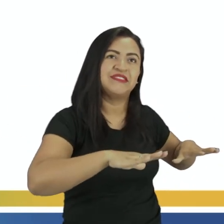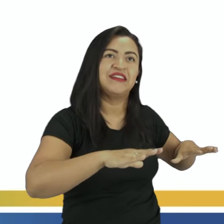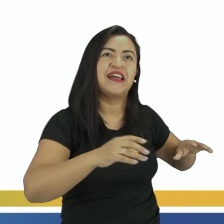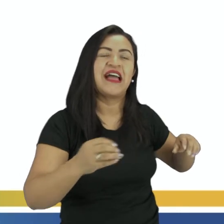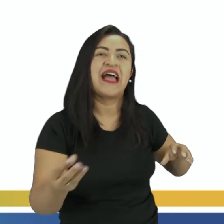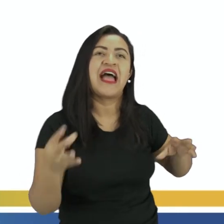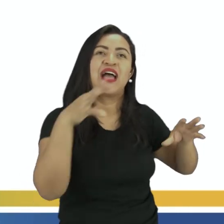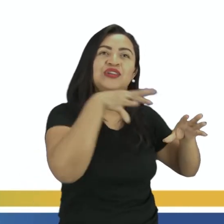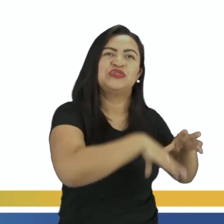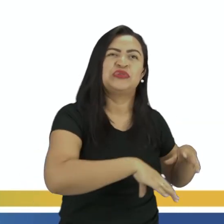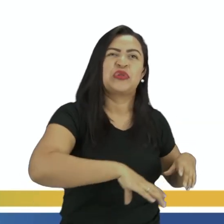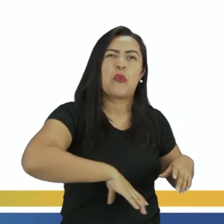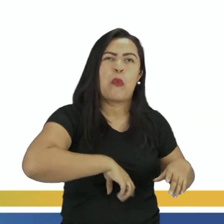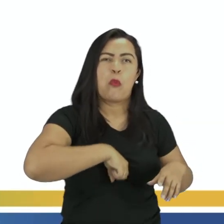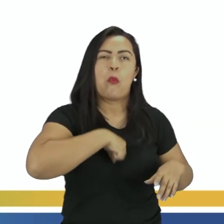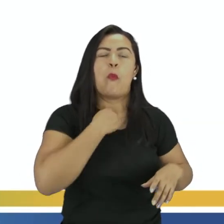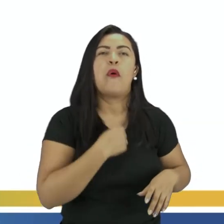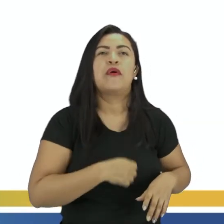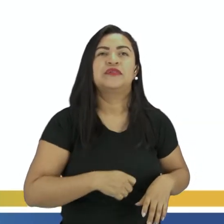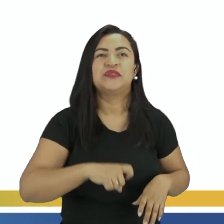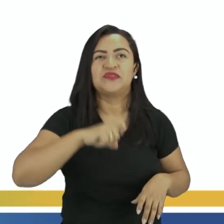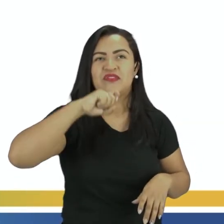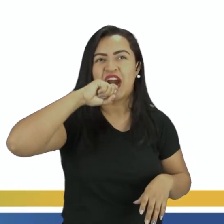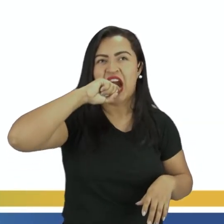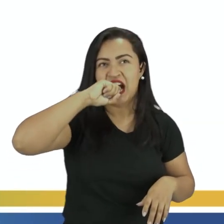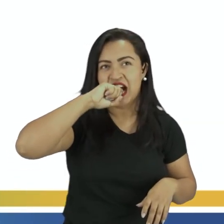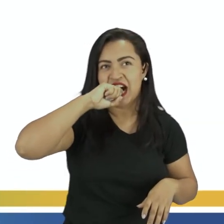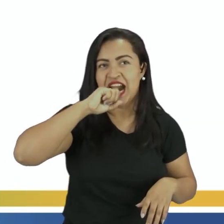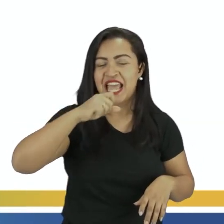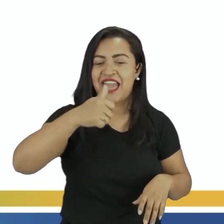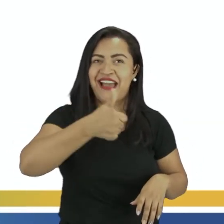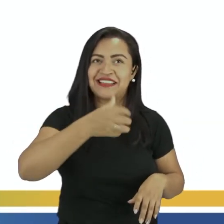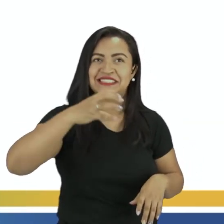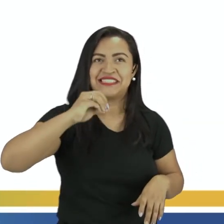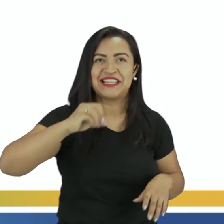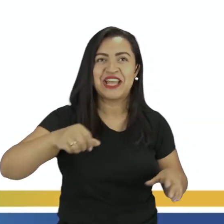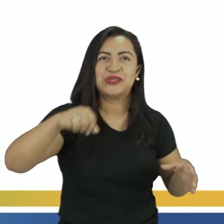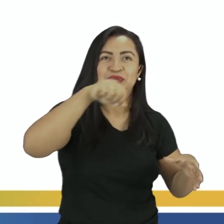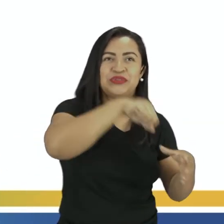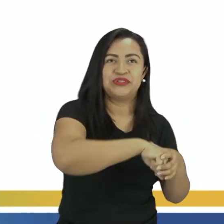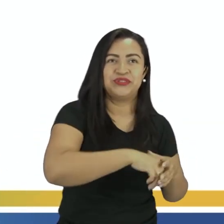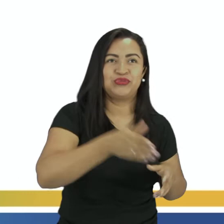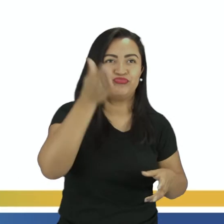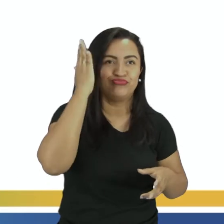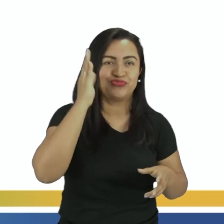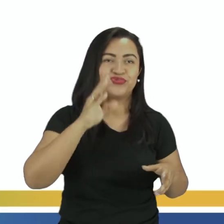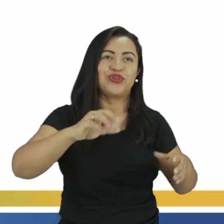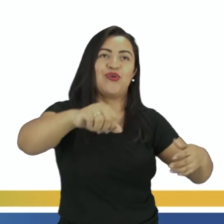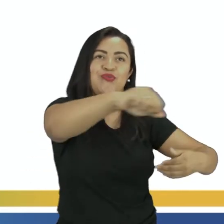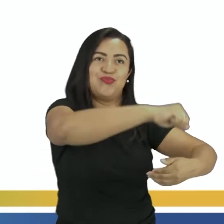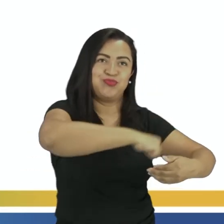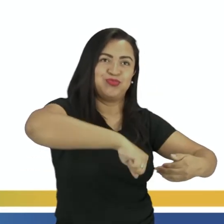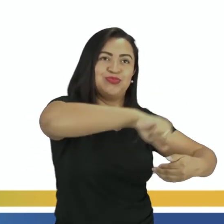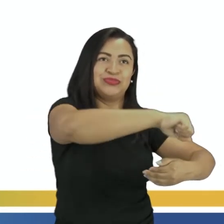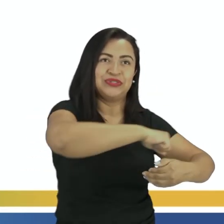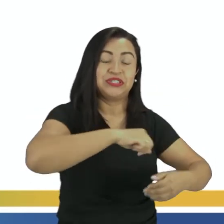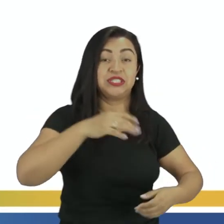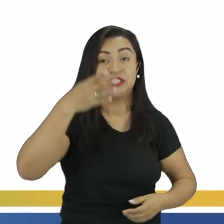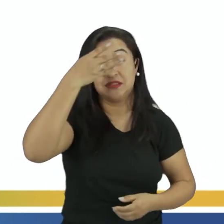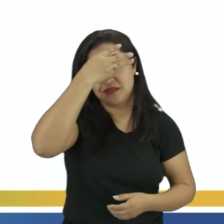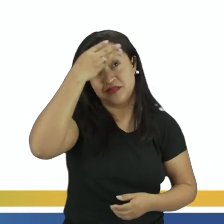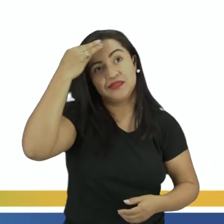o ódio e a inveja, as 10 colheres cheias de burrice, mexa tudo e misture bem. E não se